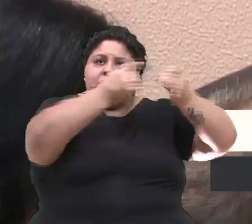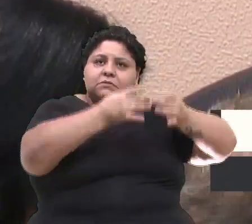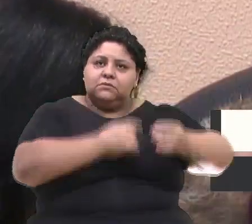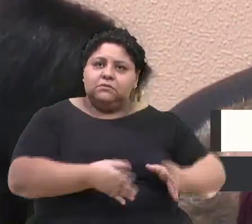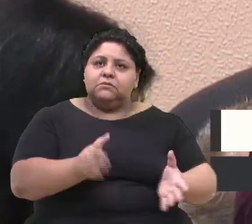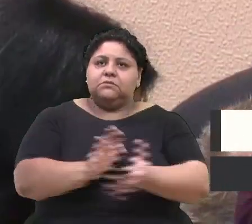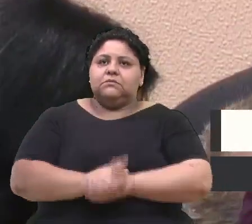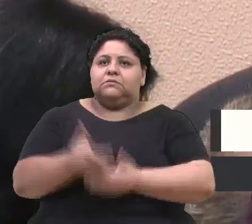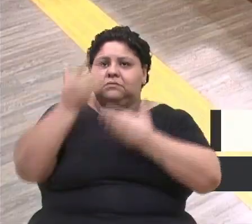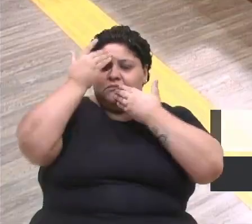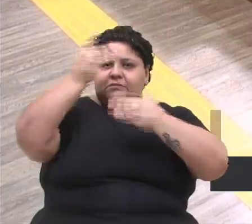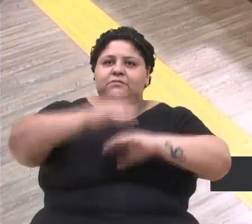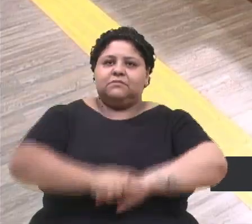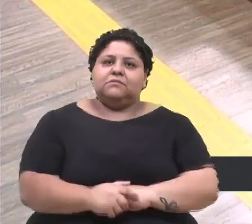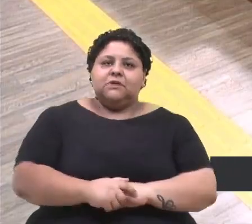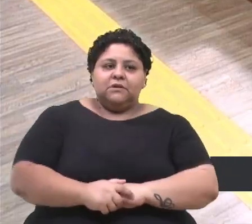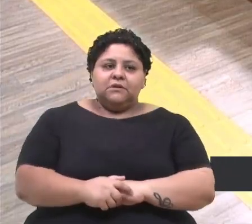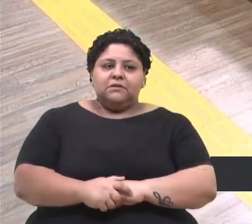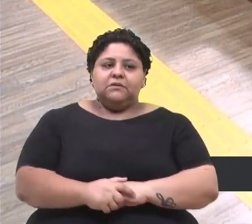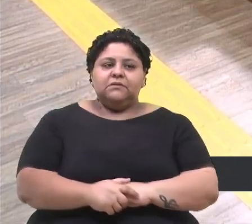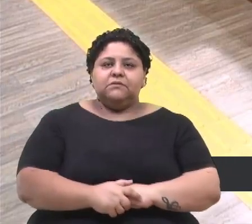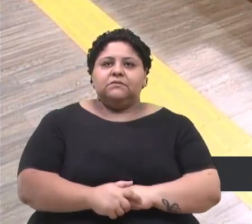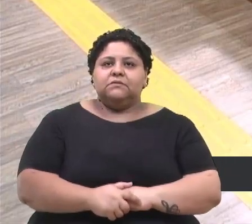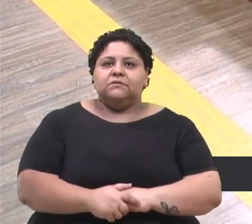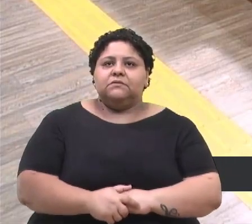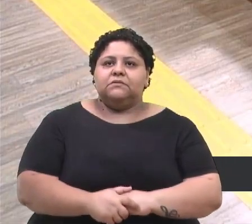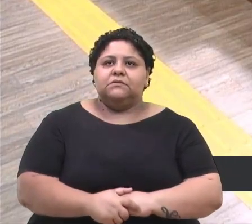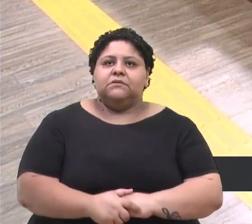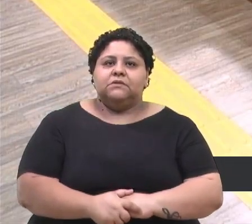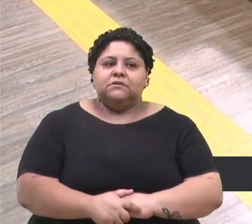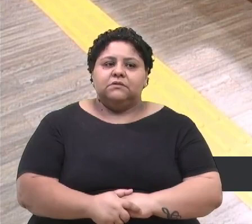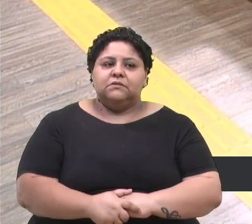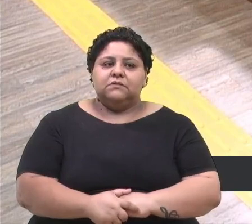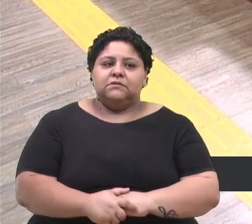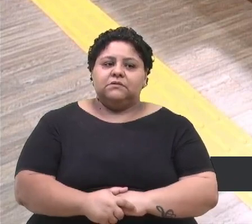Obrigado. Obrigado, senhor presidente. Obrigado. Mais alguém solicitou?